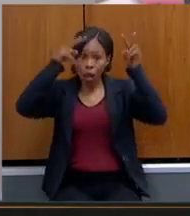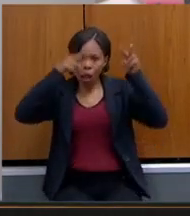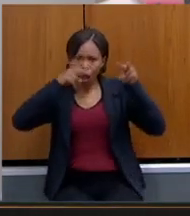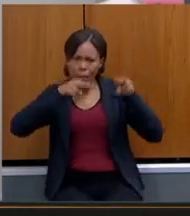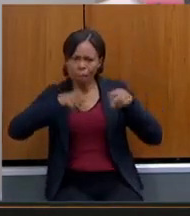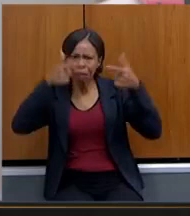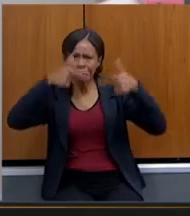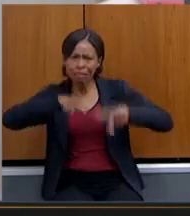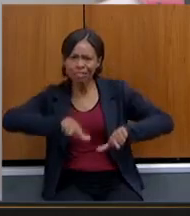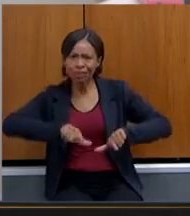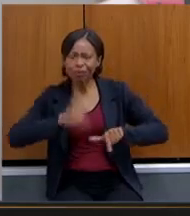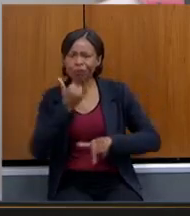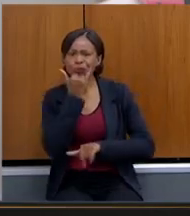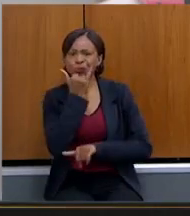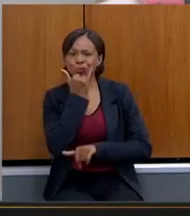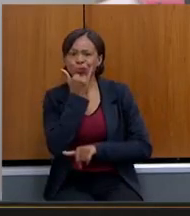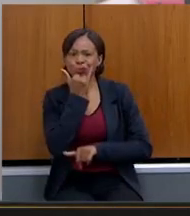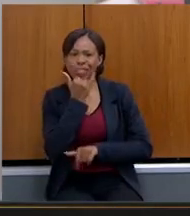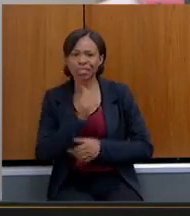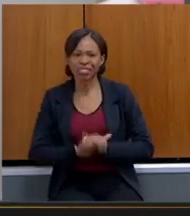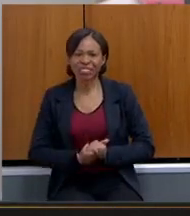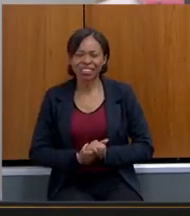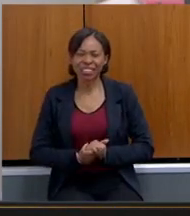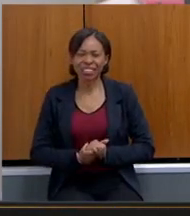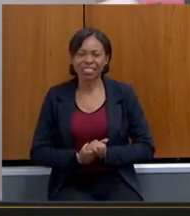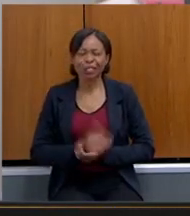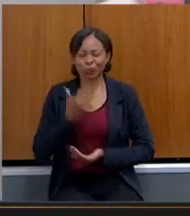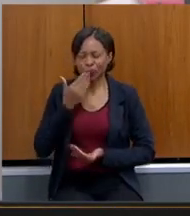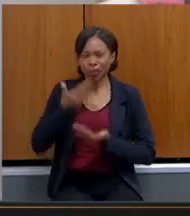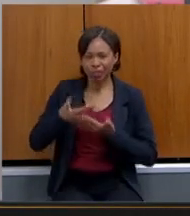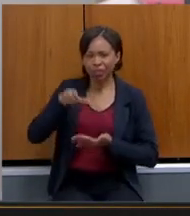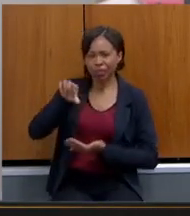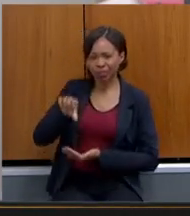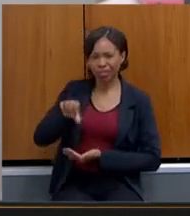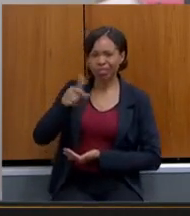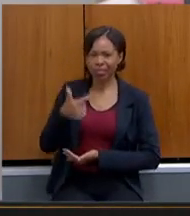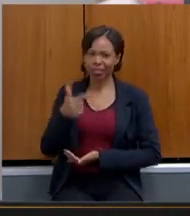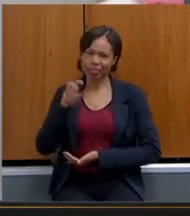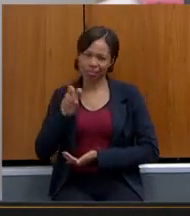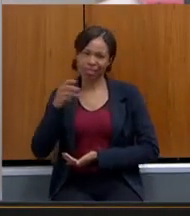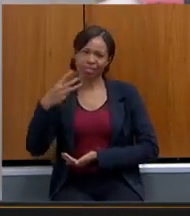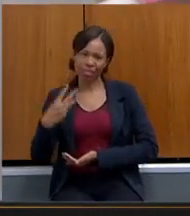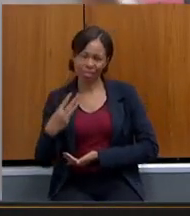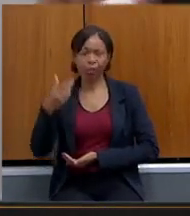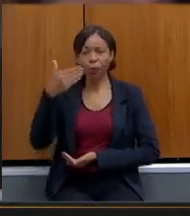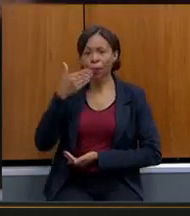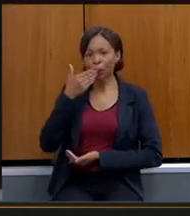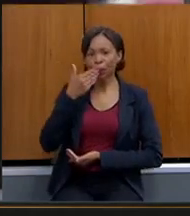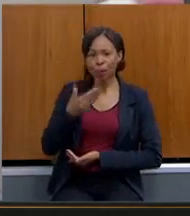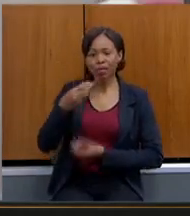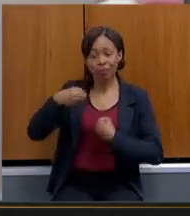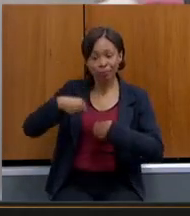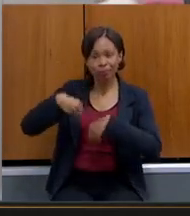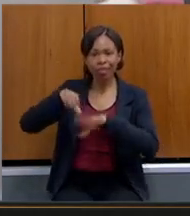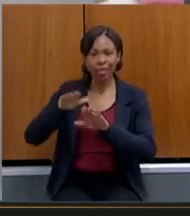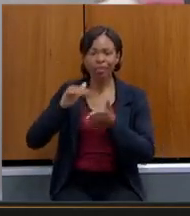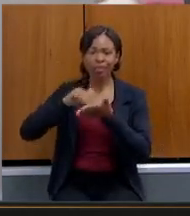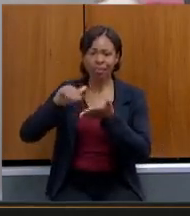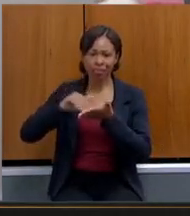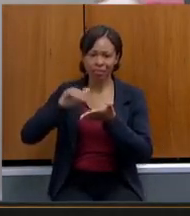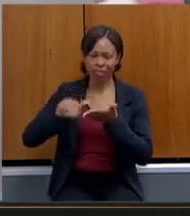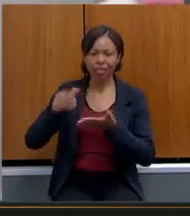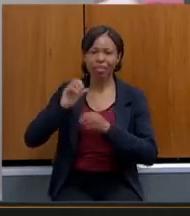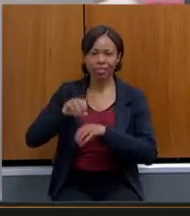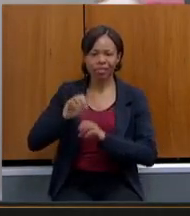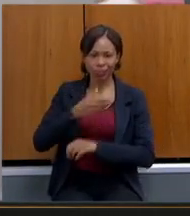repetida do requerimento Desculpa é que alimento 9.253 requer que seja encaminhado à secretaria